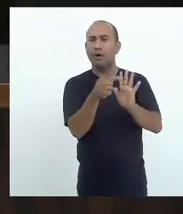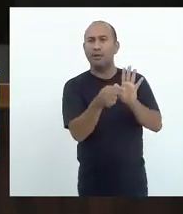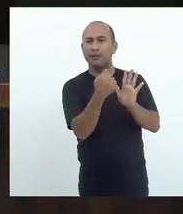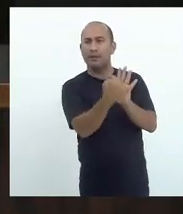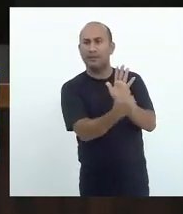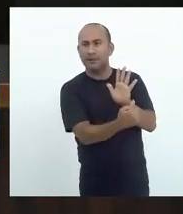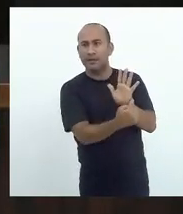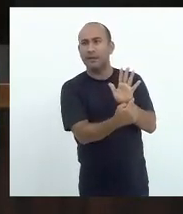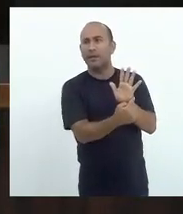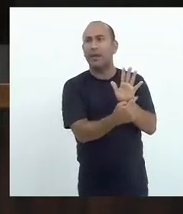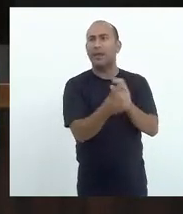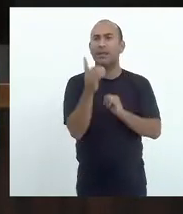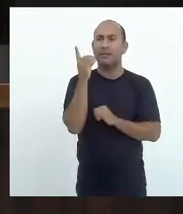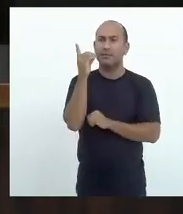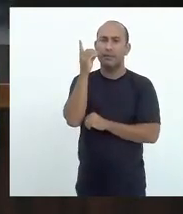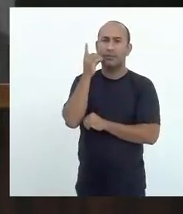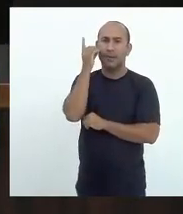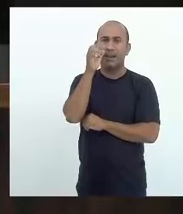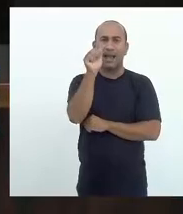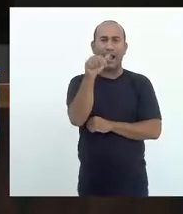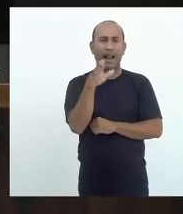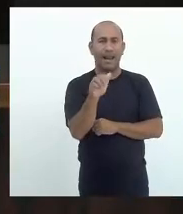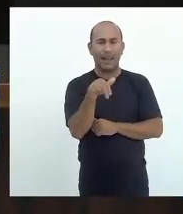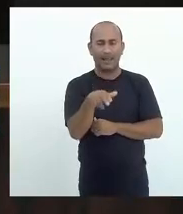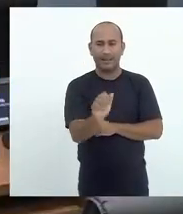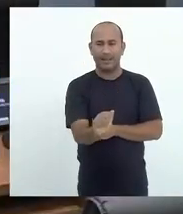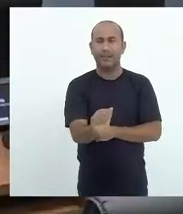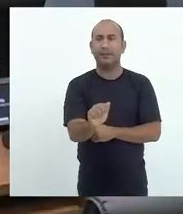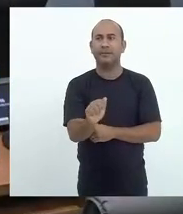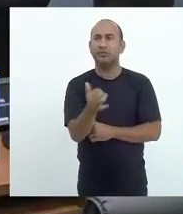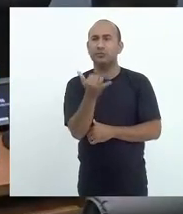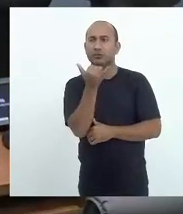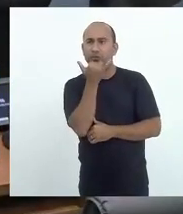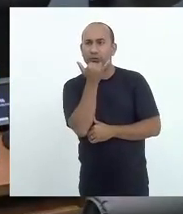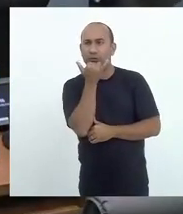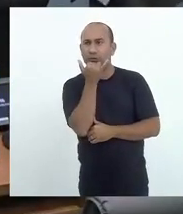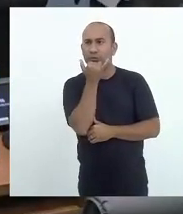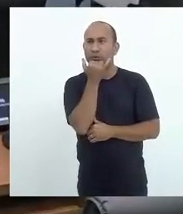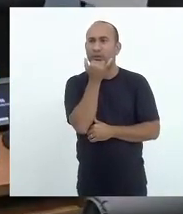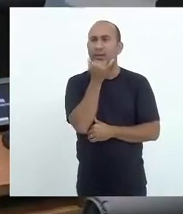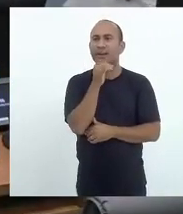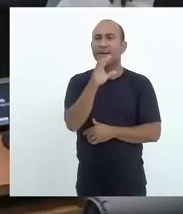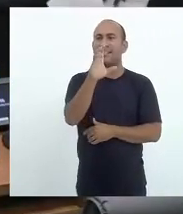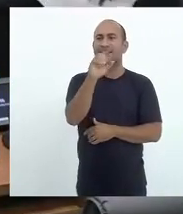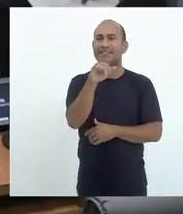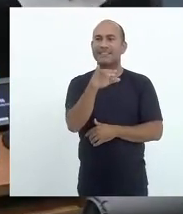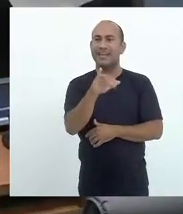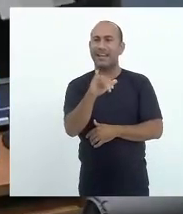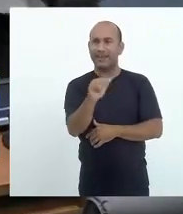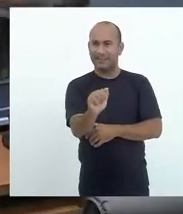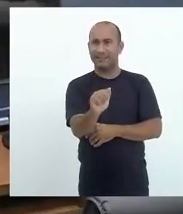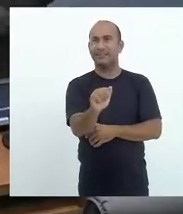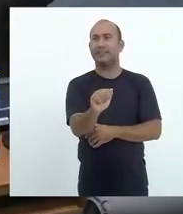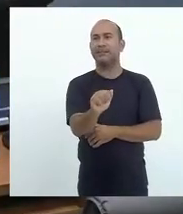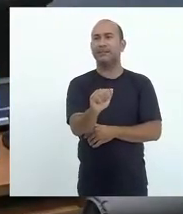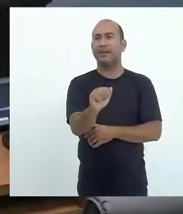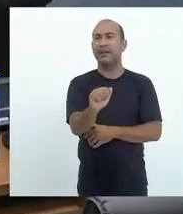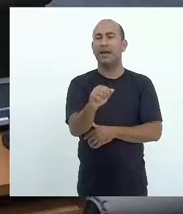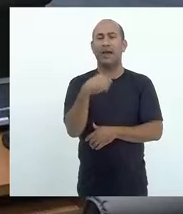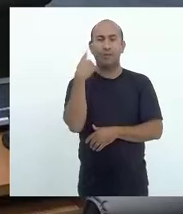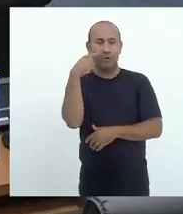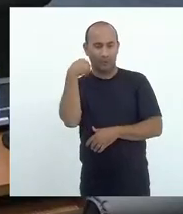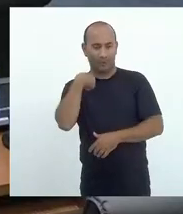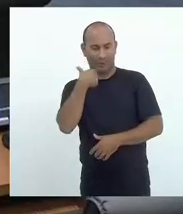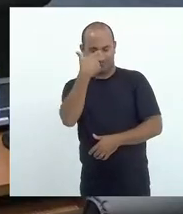Alana, da deputada. Desculpa. Oi? Da, Célia Jordão. Estão me deixando doido